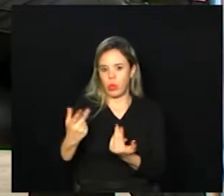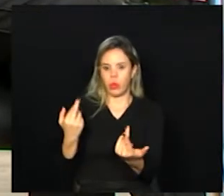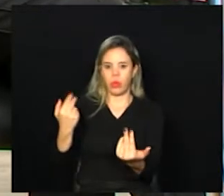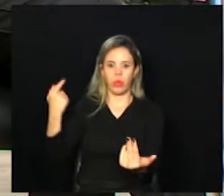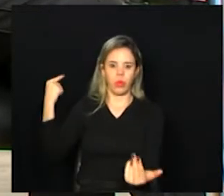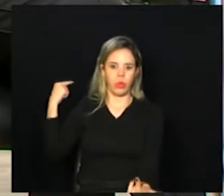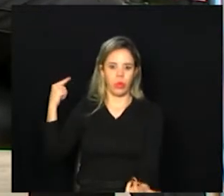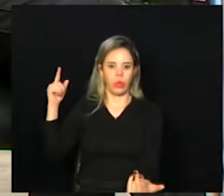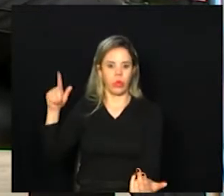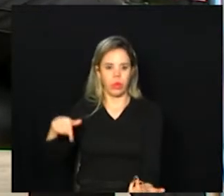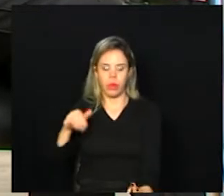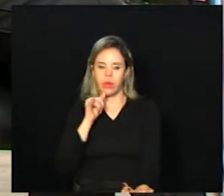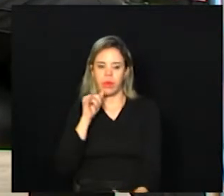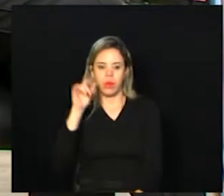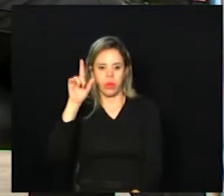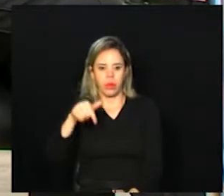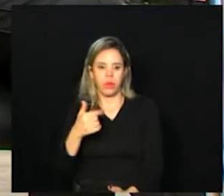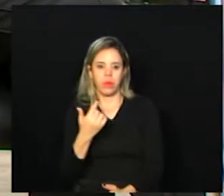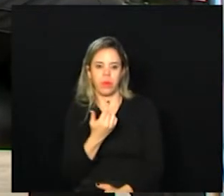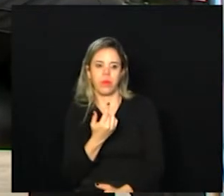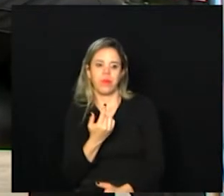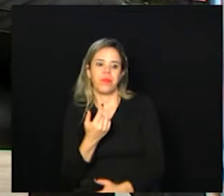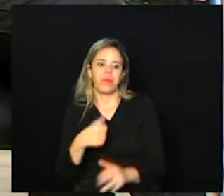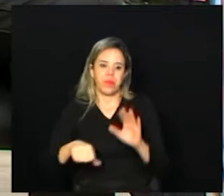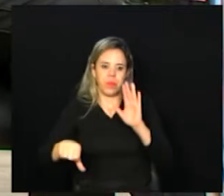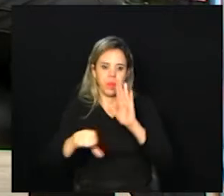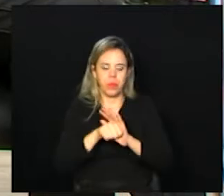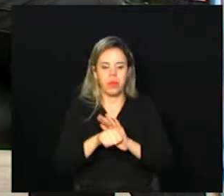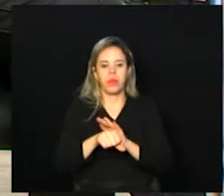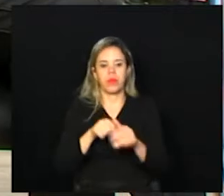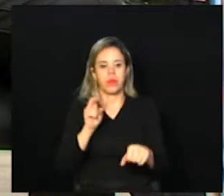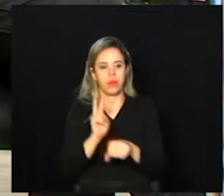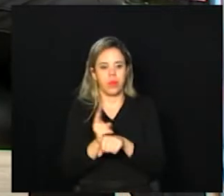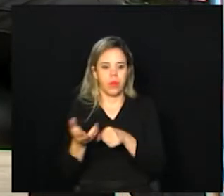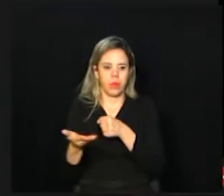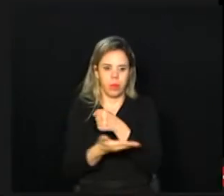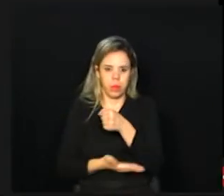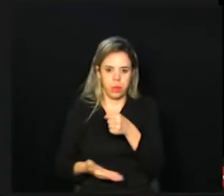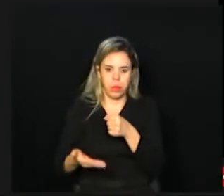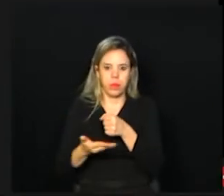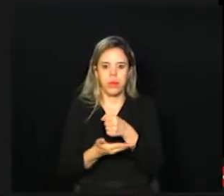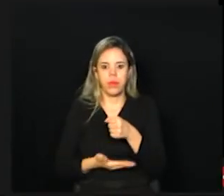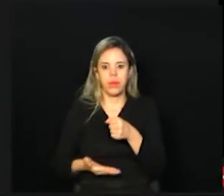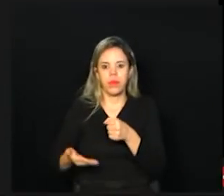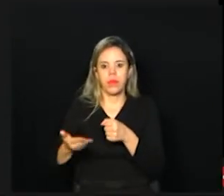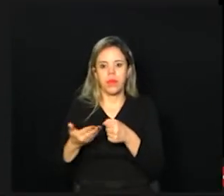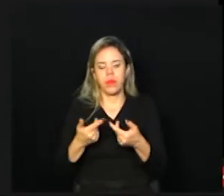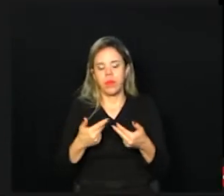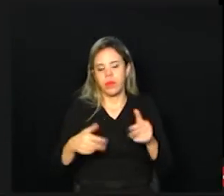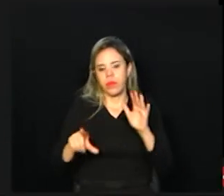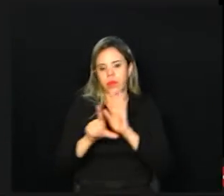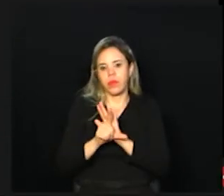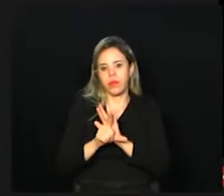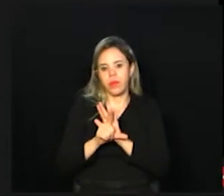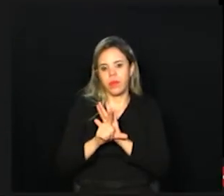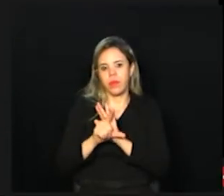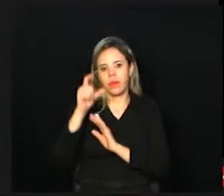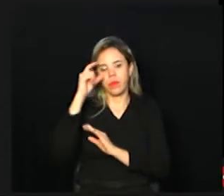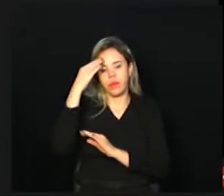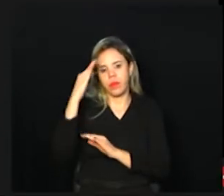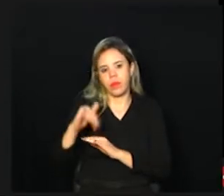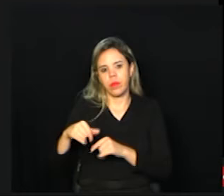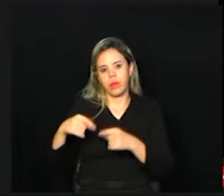antigamente, que era considerado como crime de menor potencial ofensivo, né? Antes da Lei Maria da Penha, as